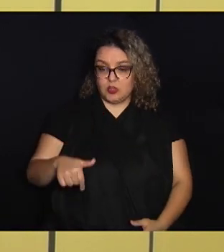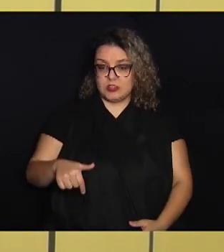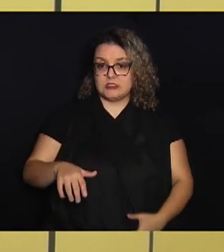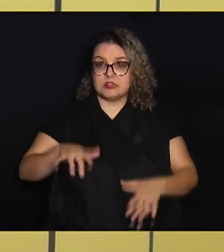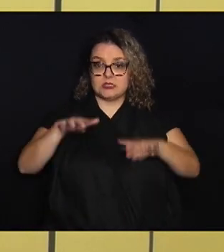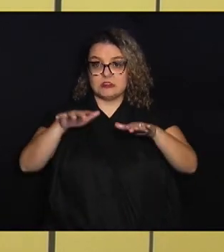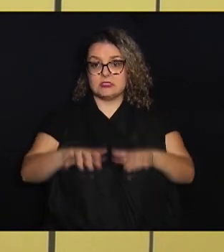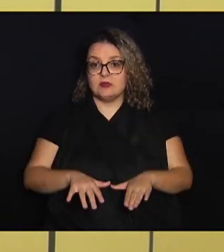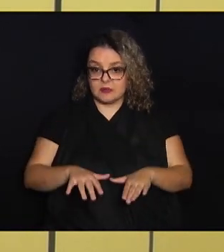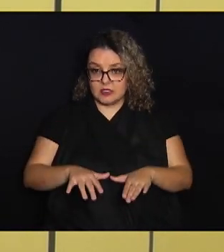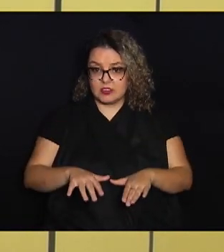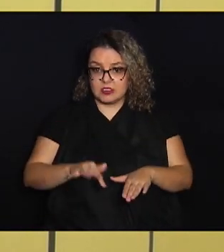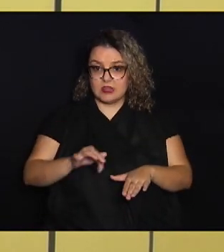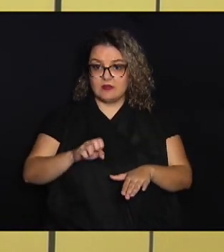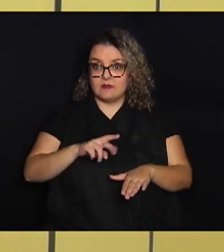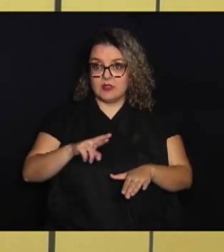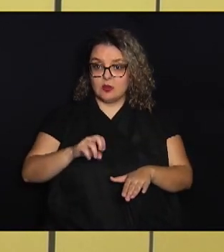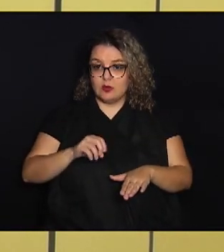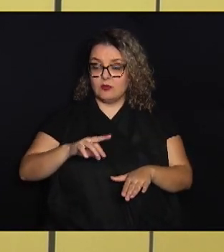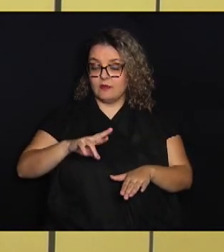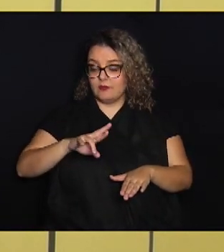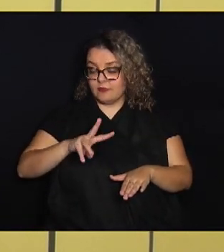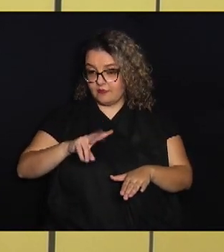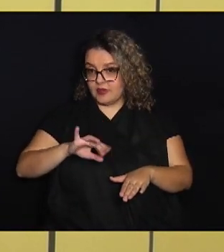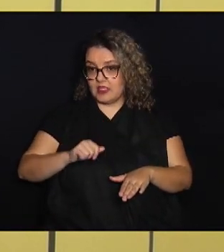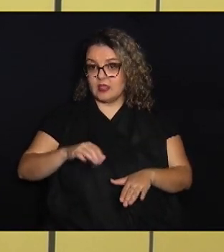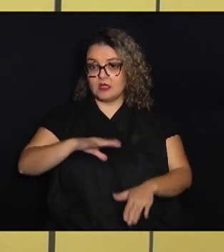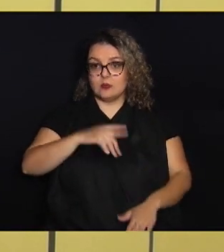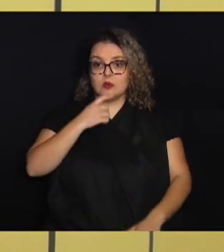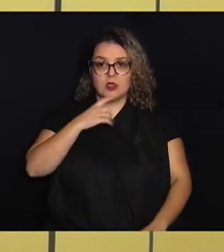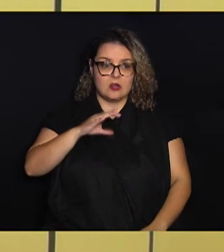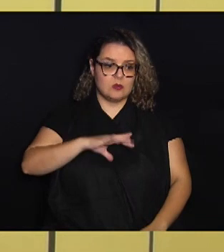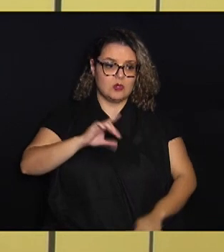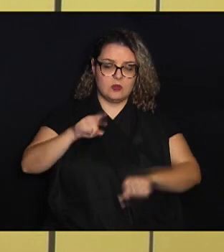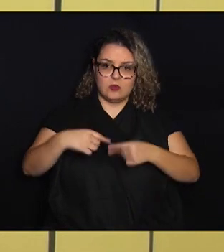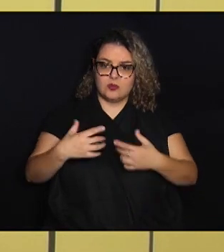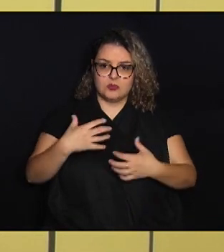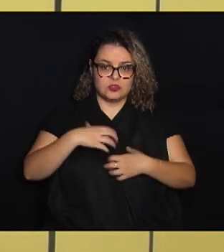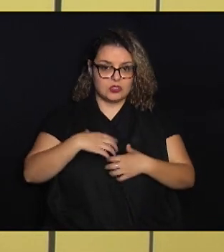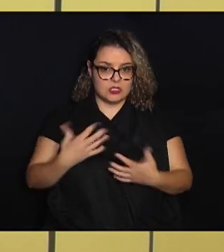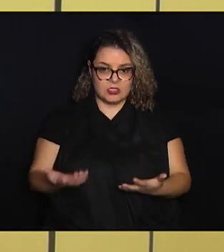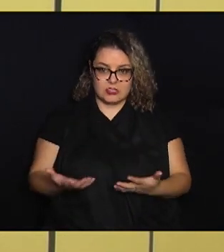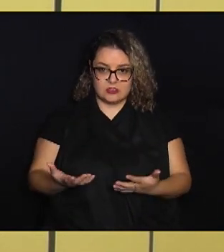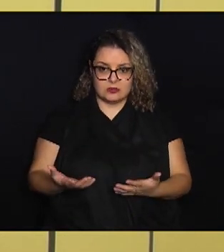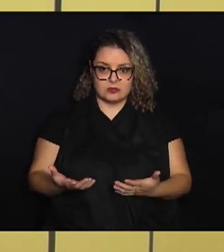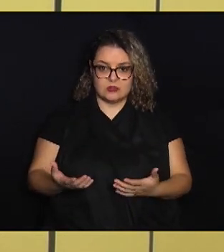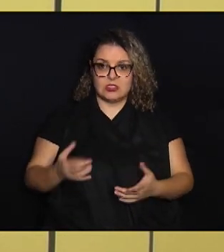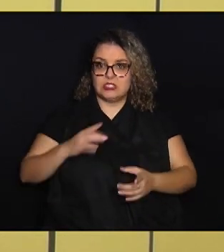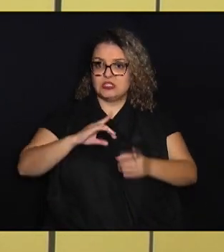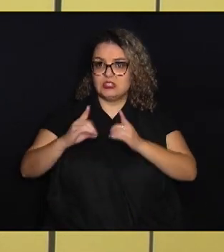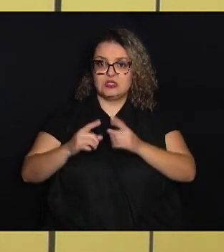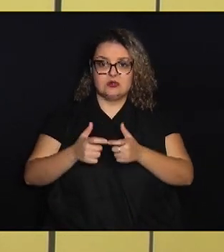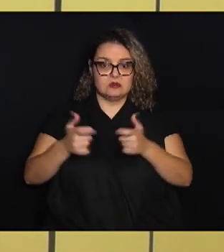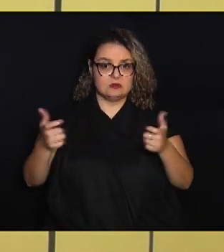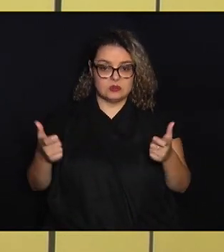instalação da ferrovia em Campinas, a cidade ganhou outros ares, porque dinamizou